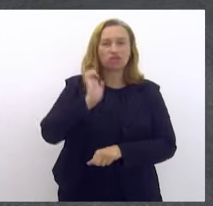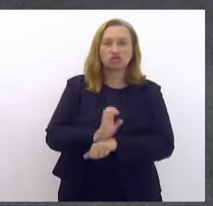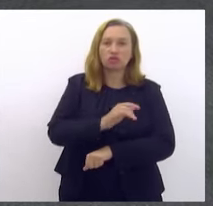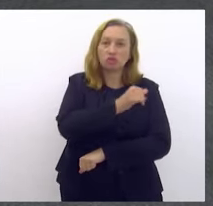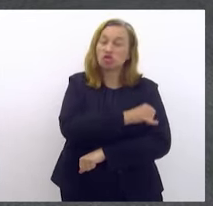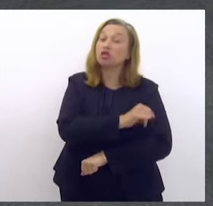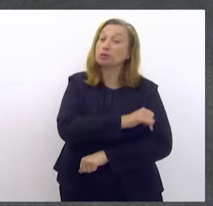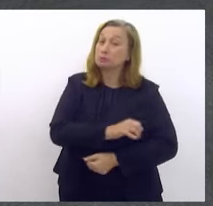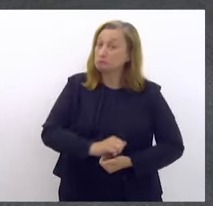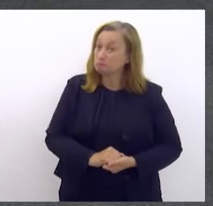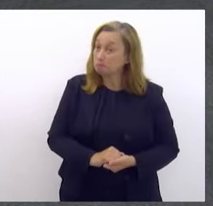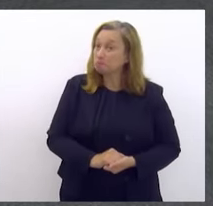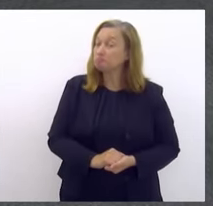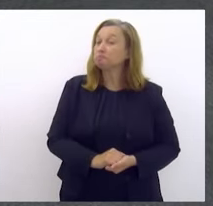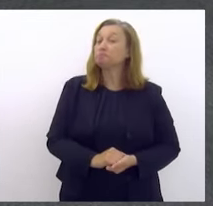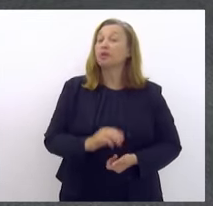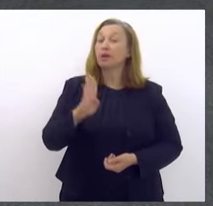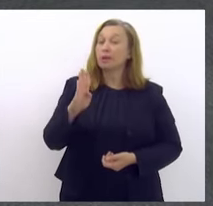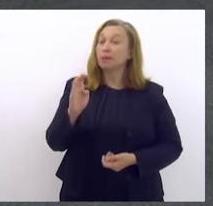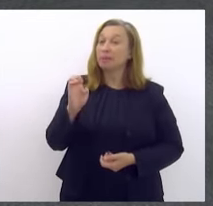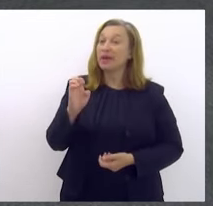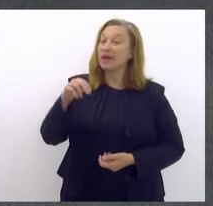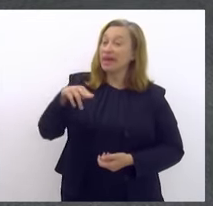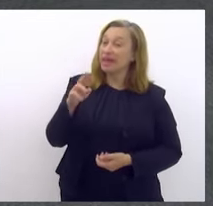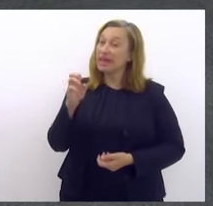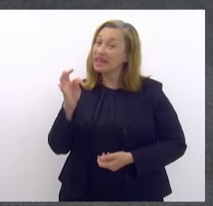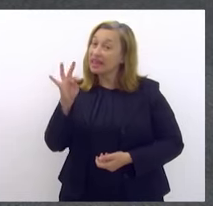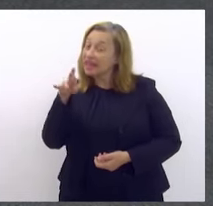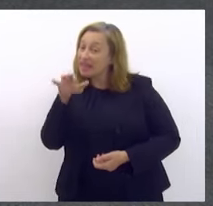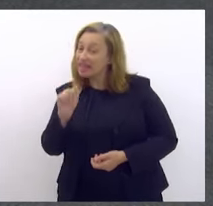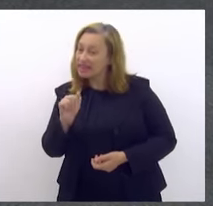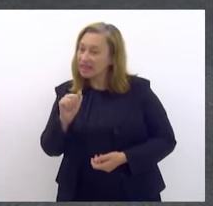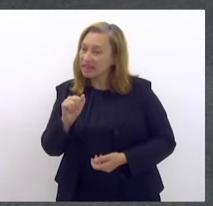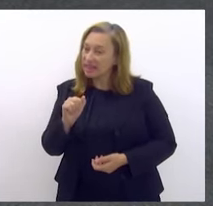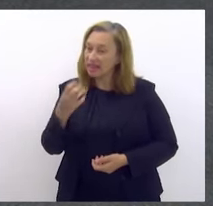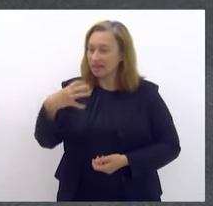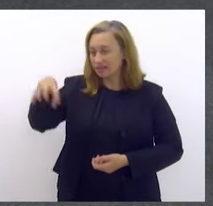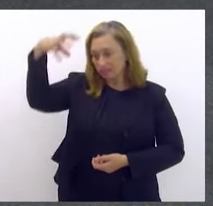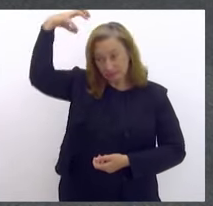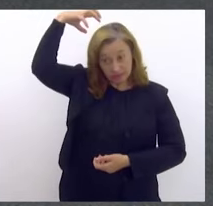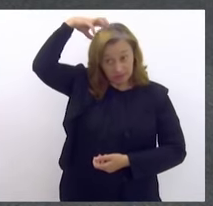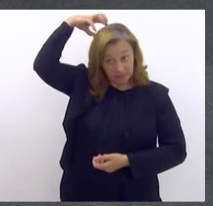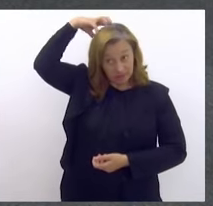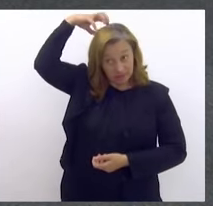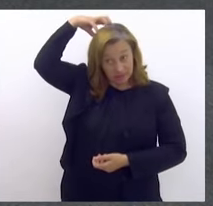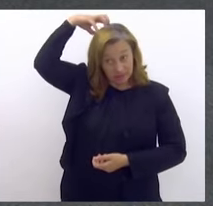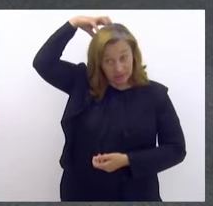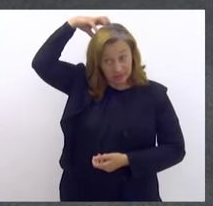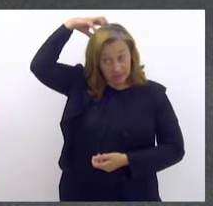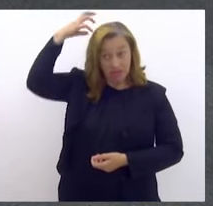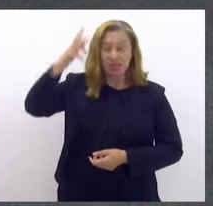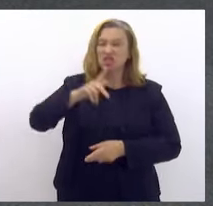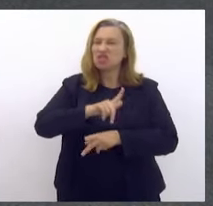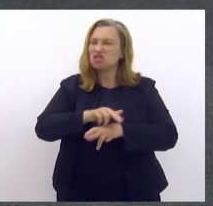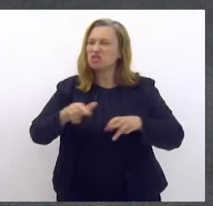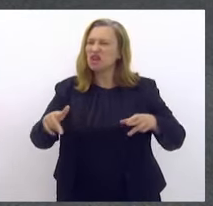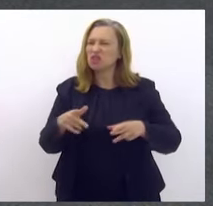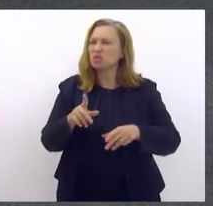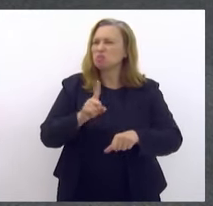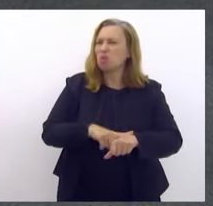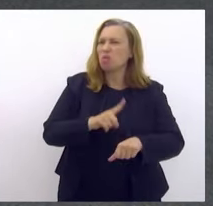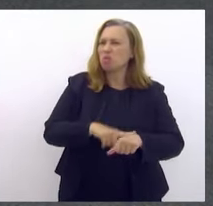de Janeiro. E Benedita da Silva, senhor presidente, foi questionada em diversos momentos diante